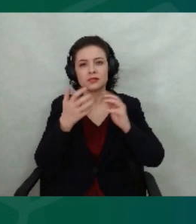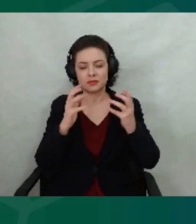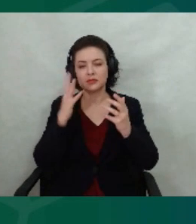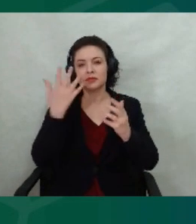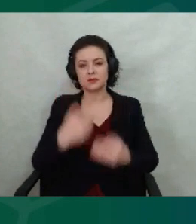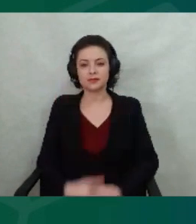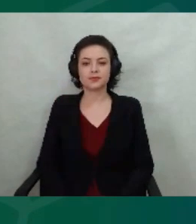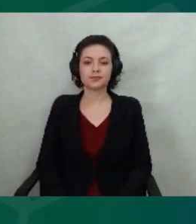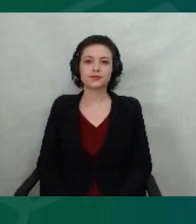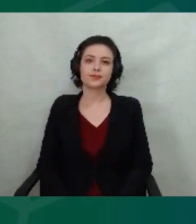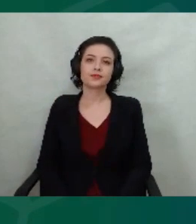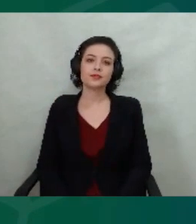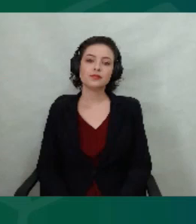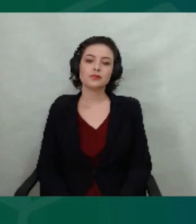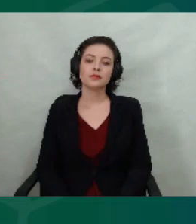favor.